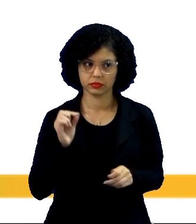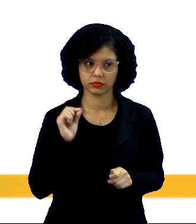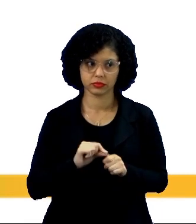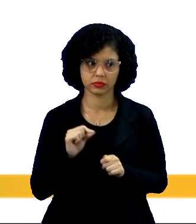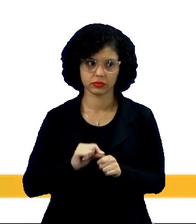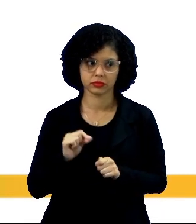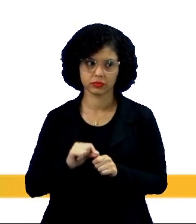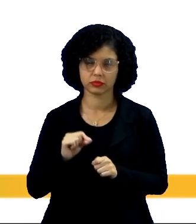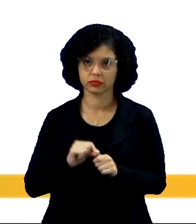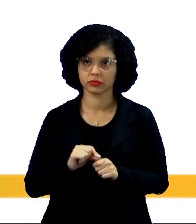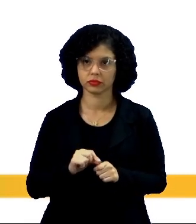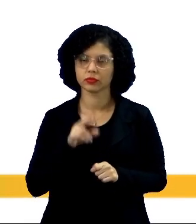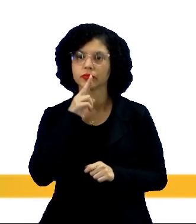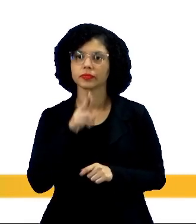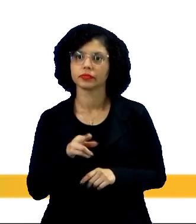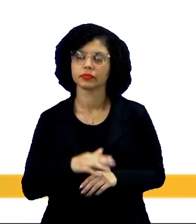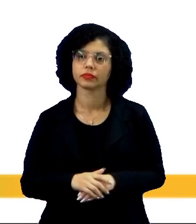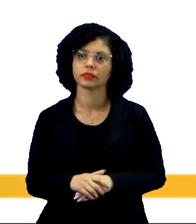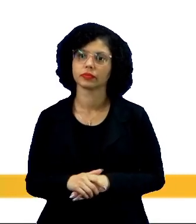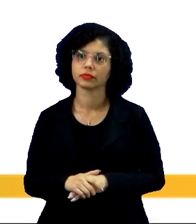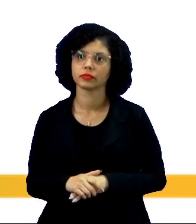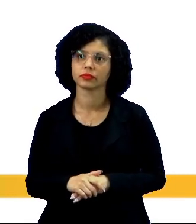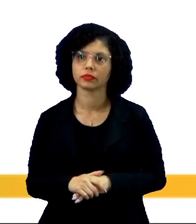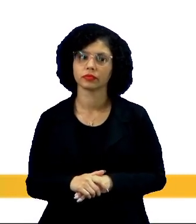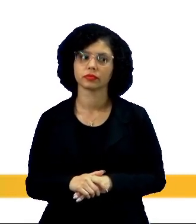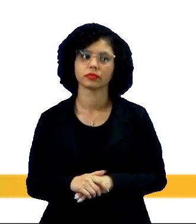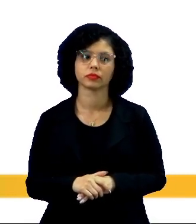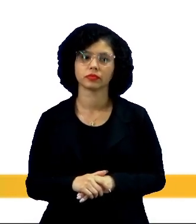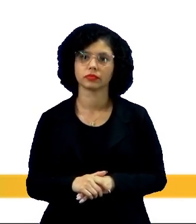vamos fazer para resolver esse cálculo?